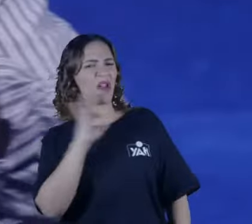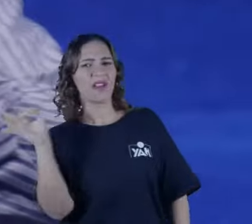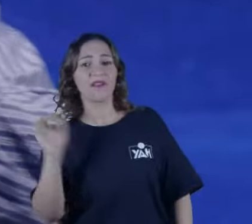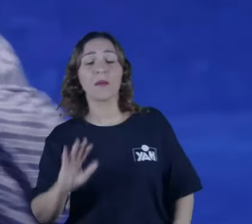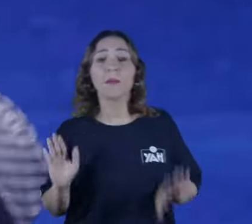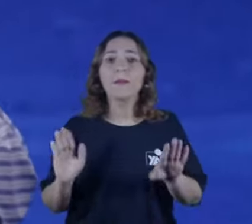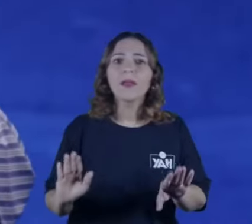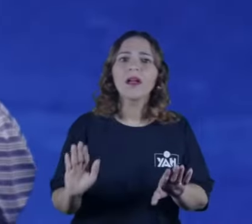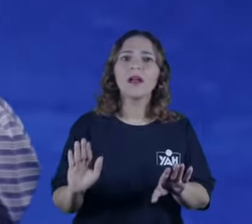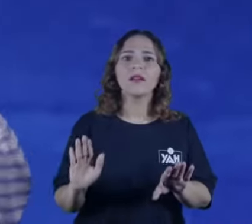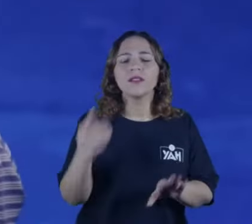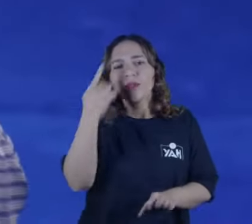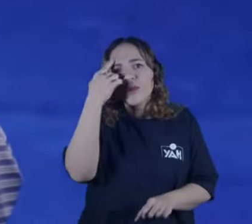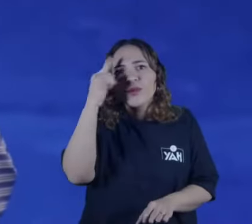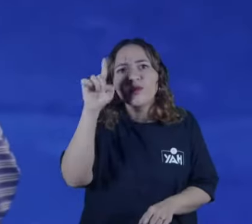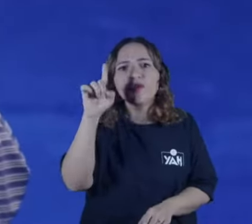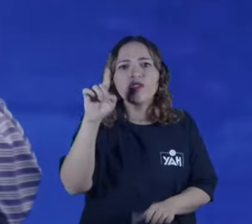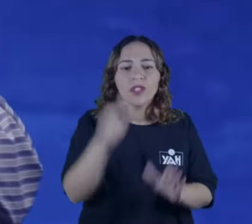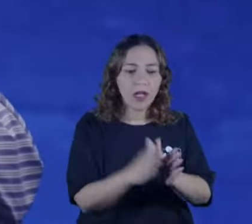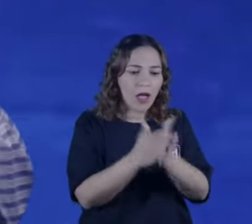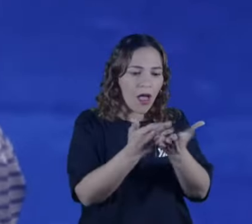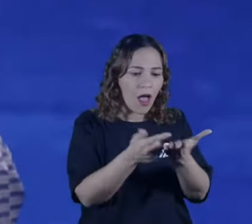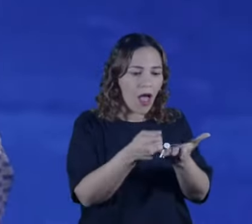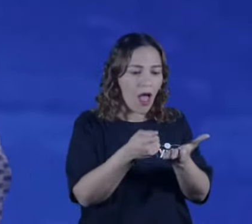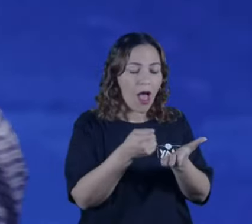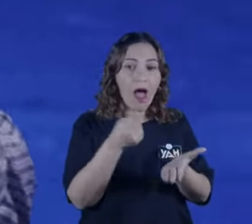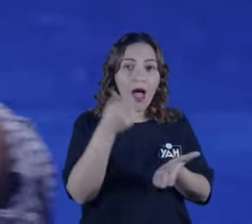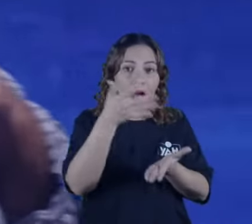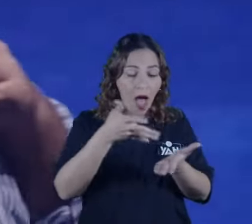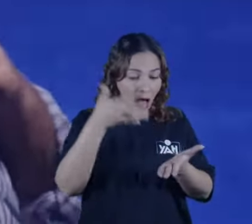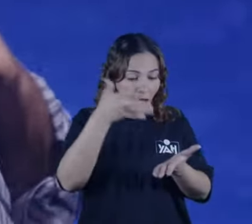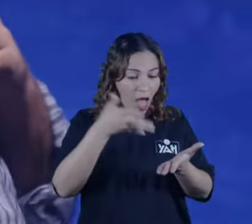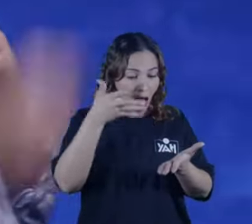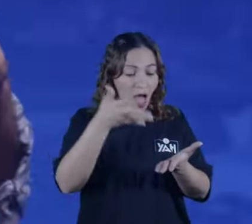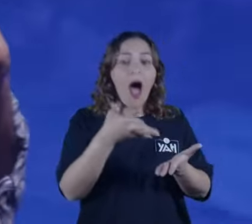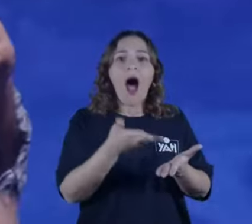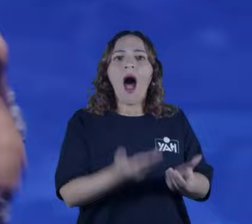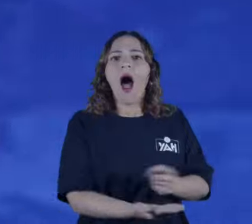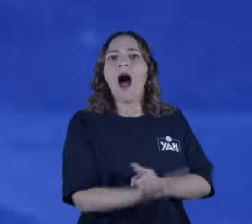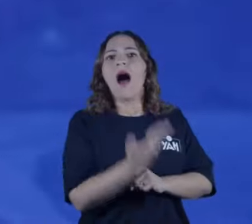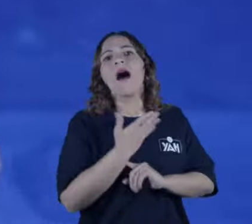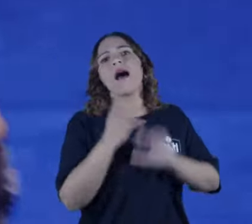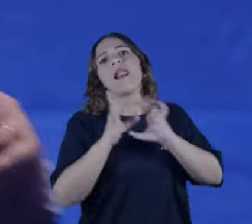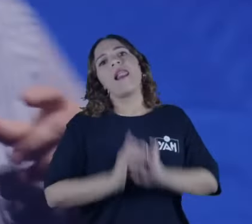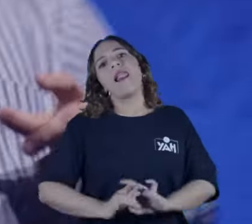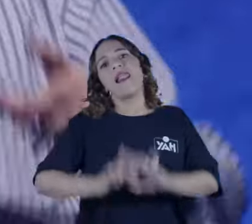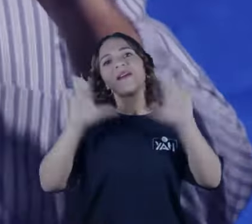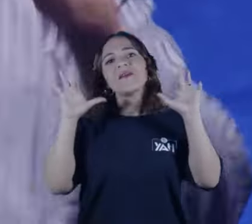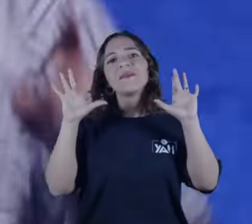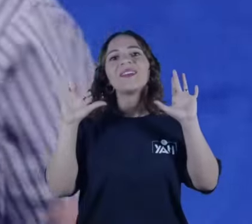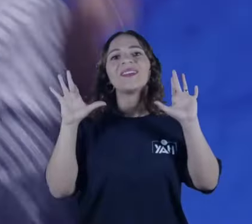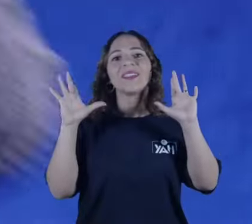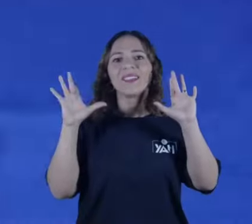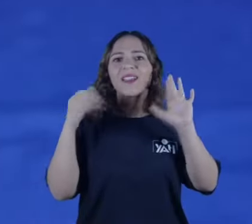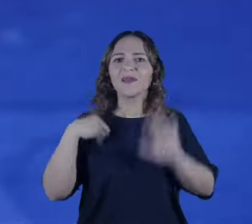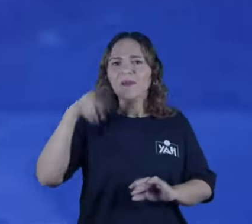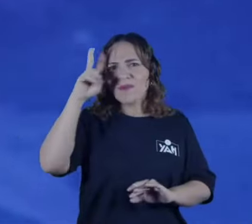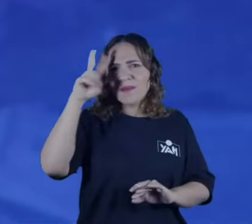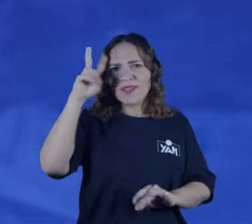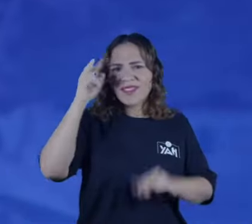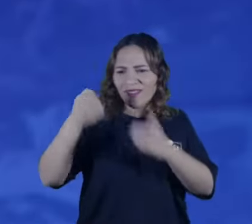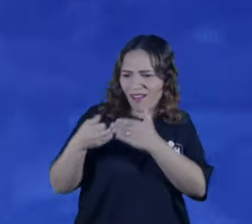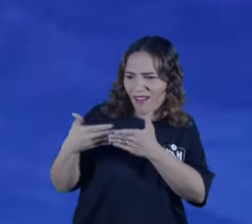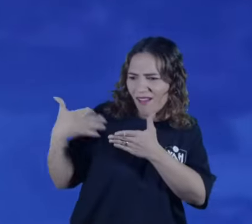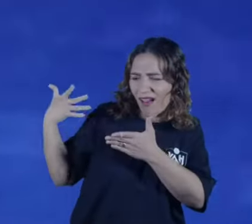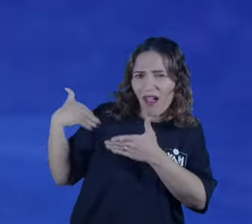Mas um dia eu ouvi a palavra da verdade, e a palavra da verdade me libertou. E a minha história, que tinha um